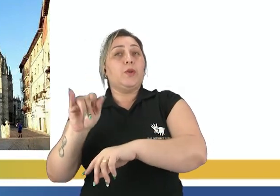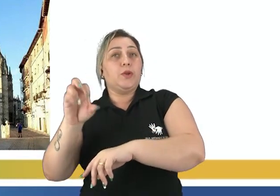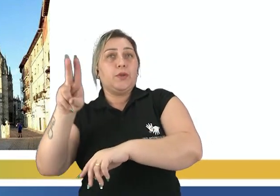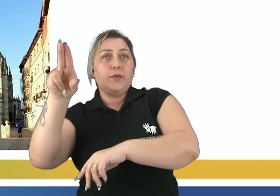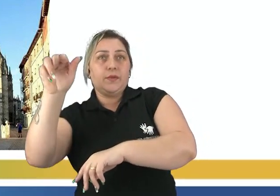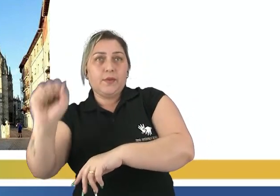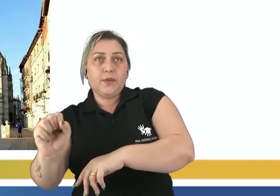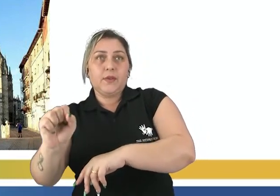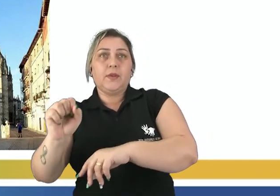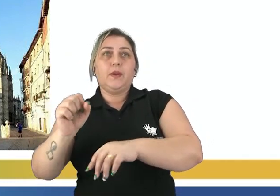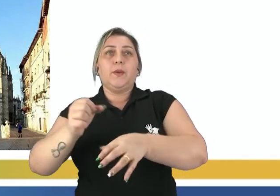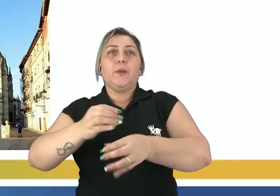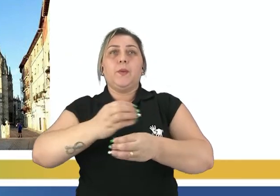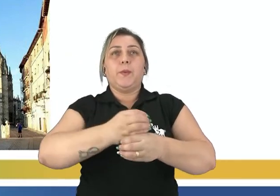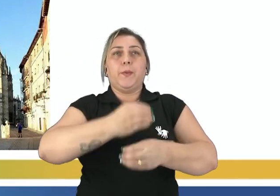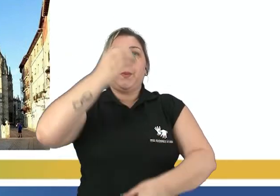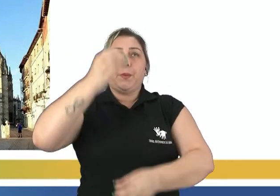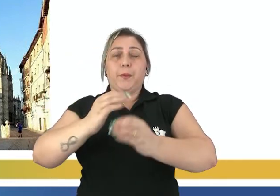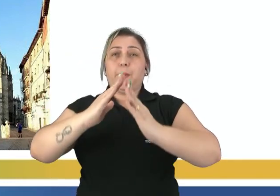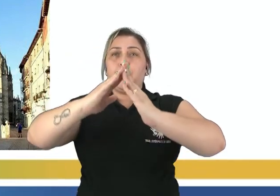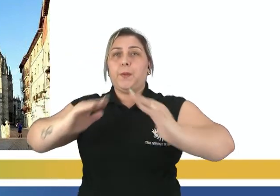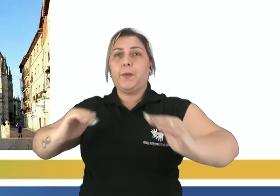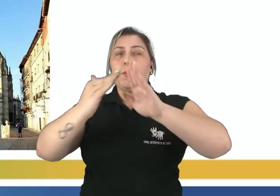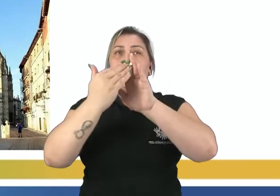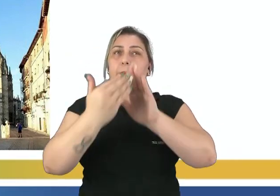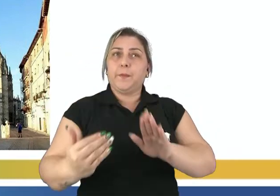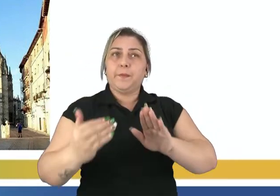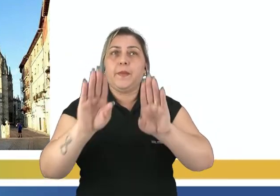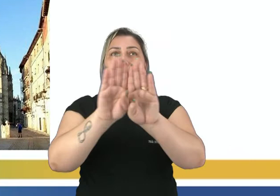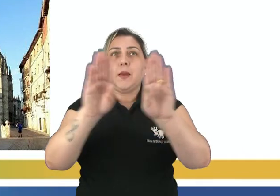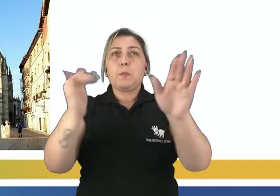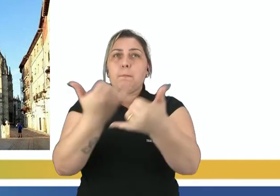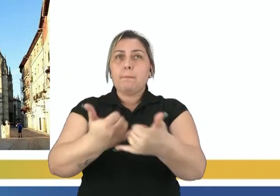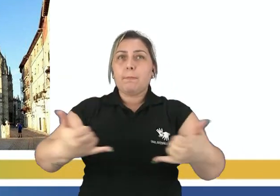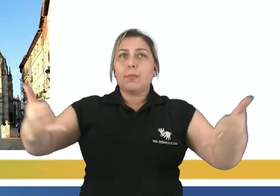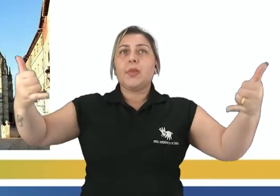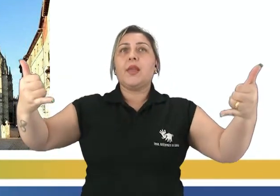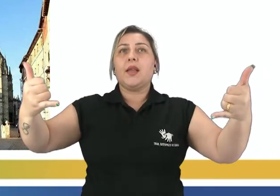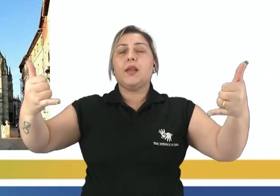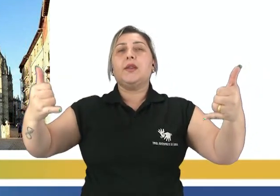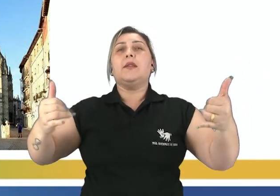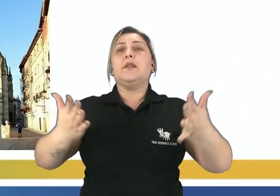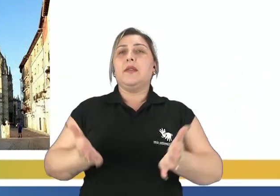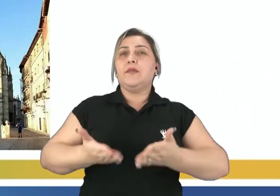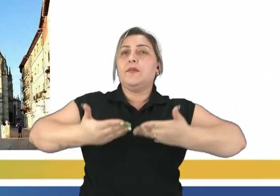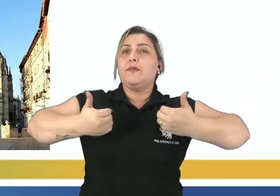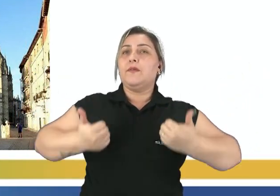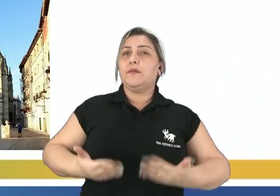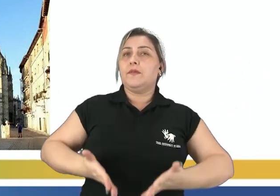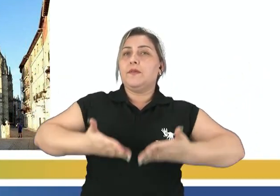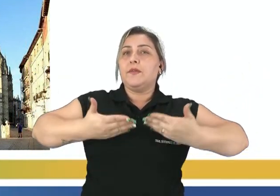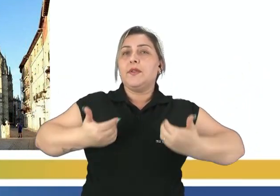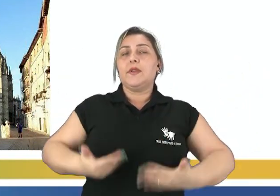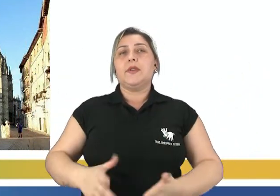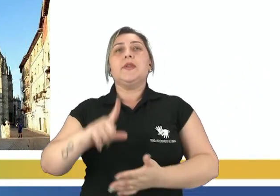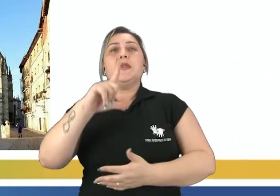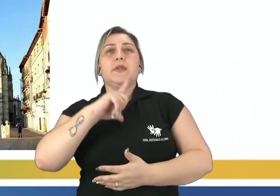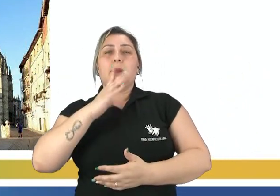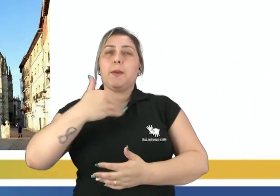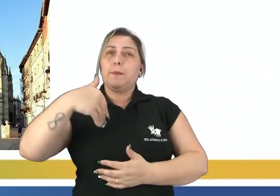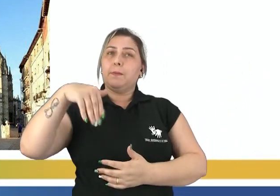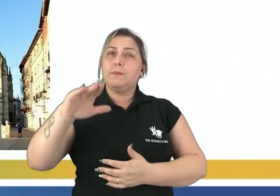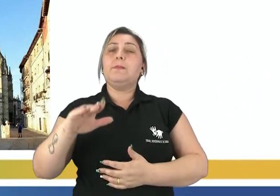ogivas, torres em formato de pirâmide e paredes finas, conferindo um aspecto de leveza. Então tem mais